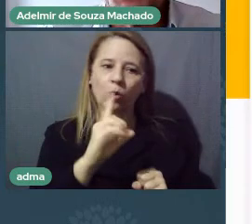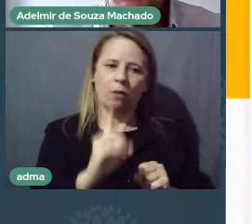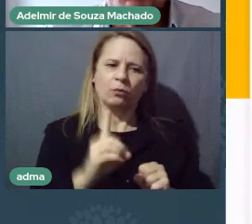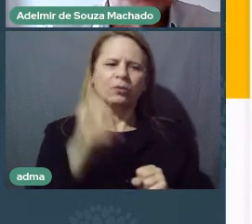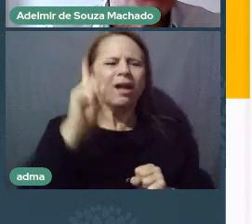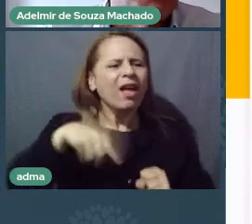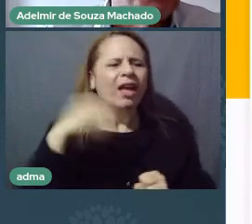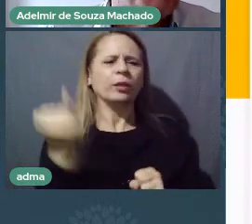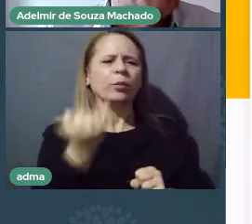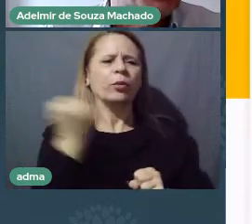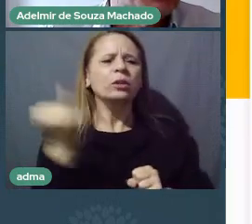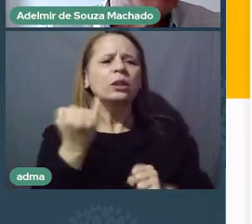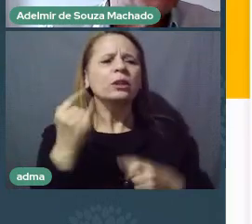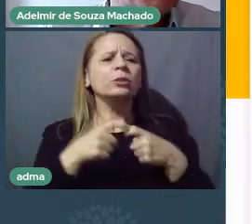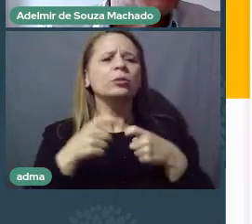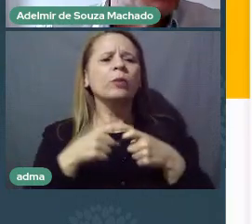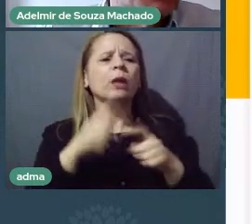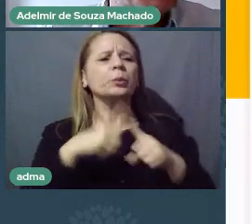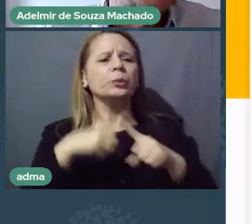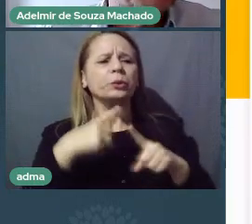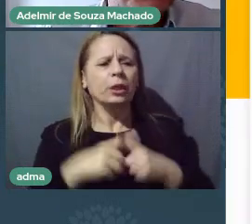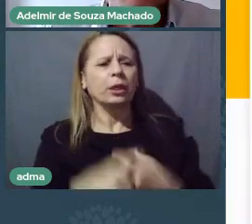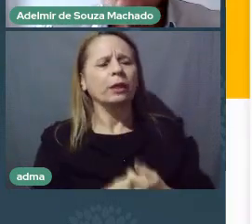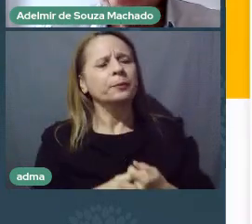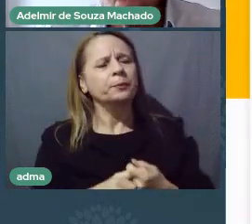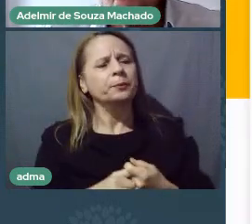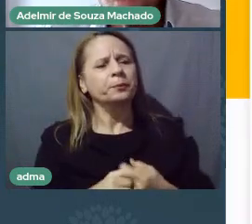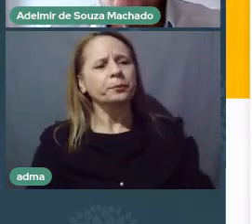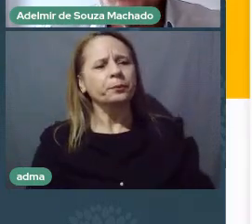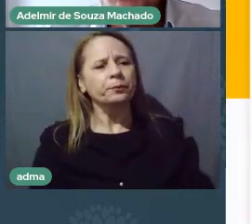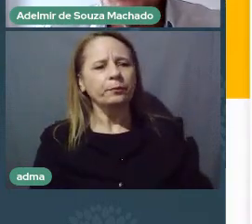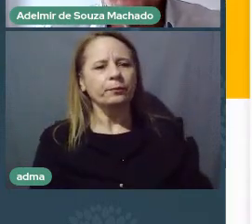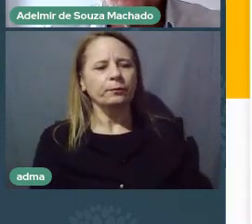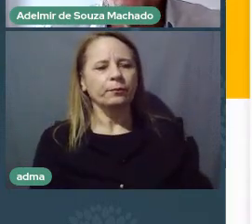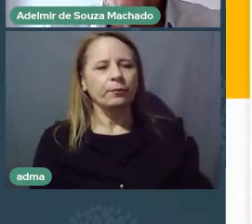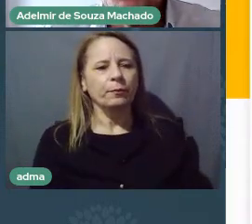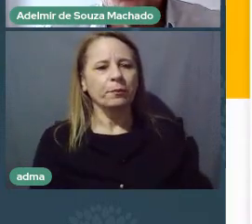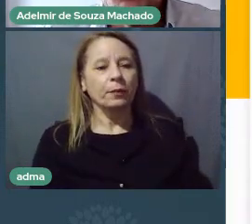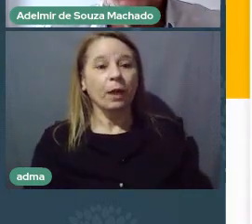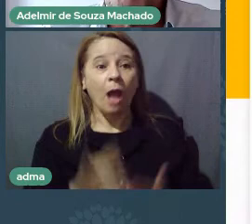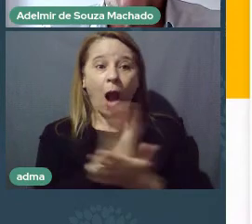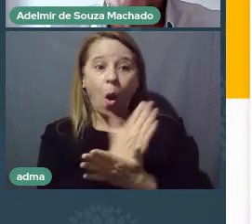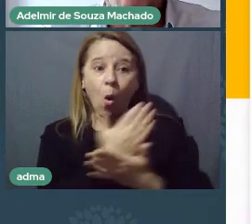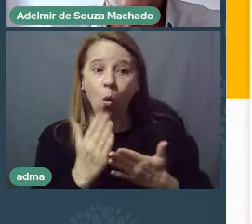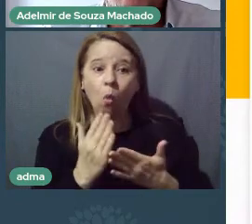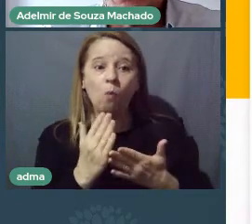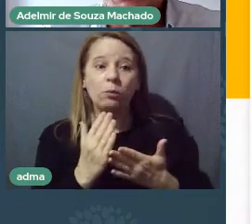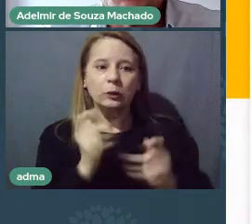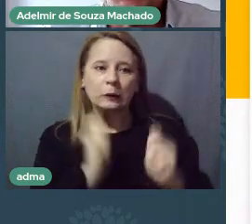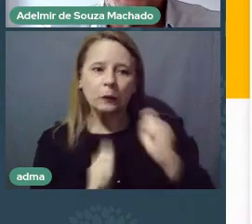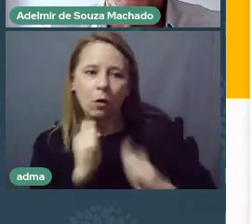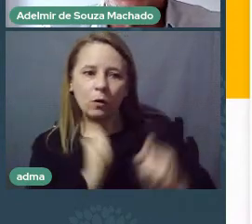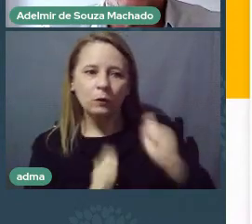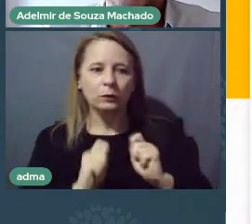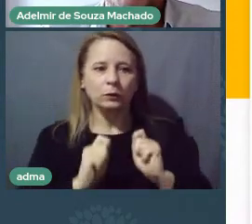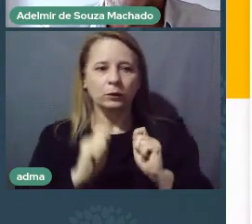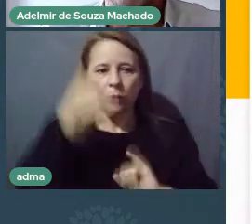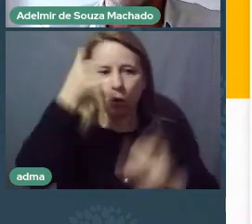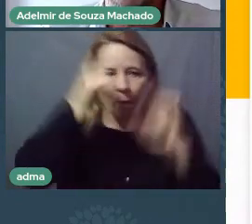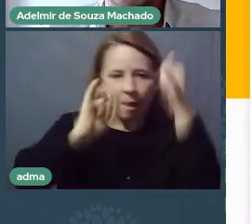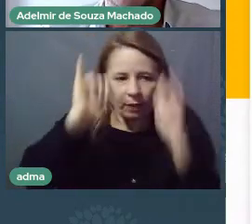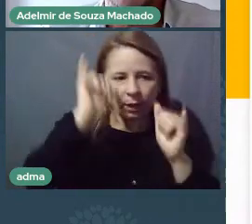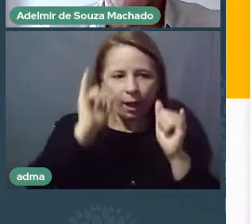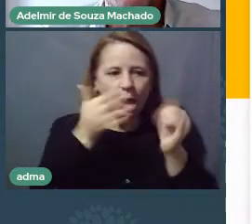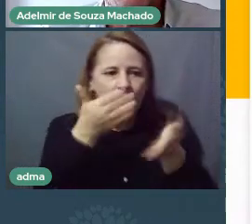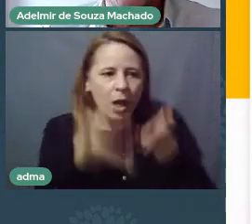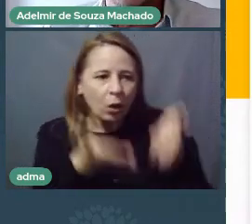importante para a gente, pessoal, porque algumas medidas de controle, de prevenção e de tratamento